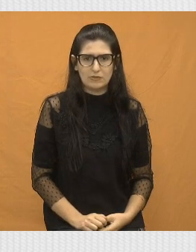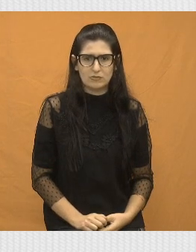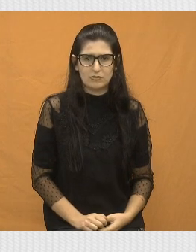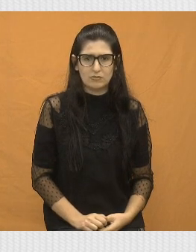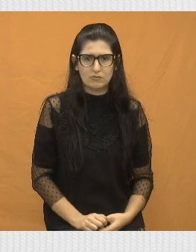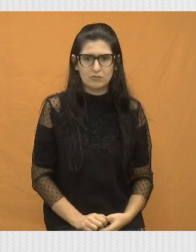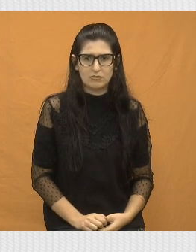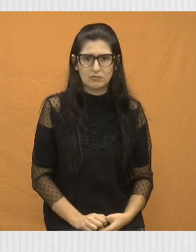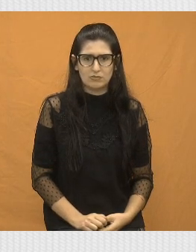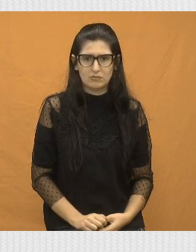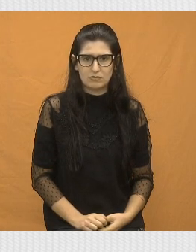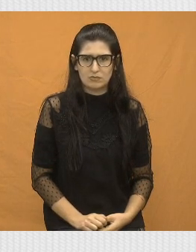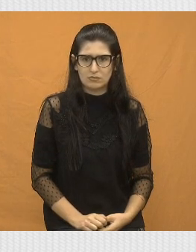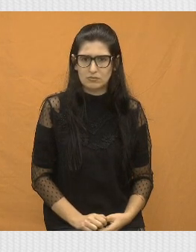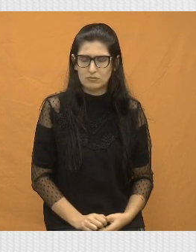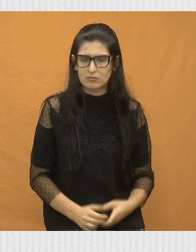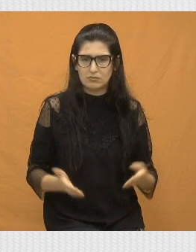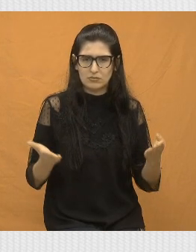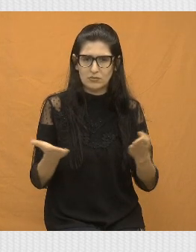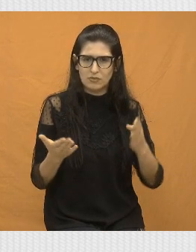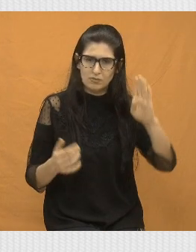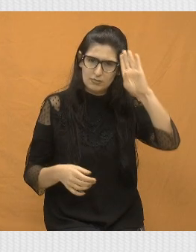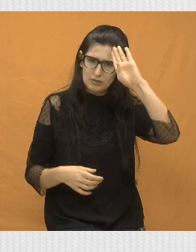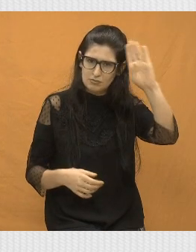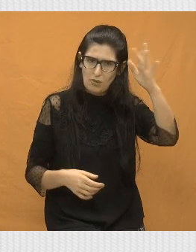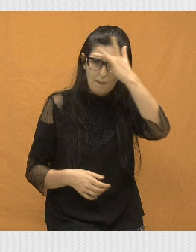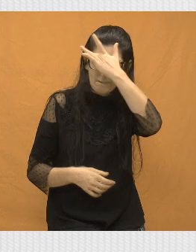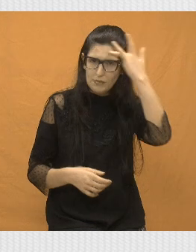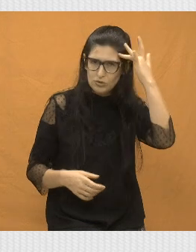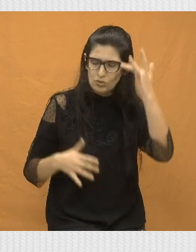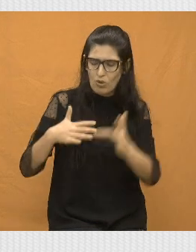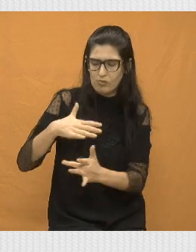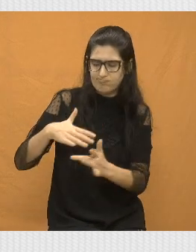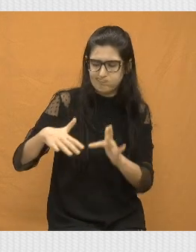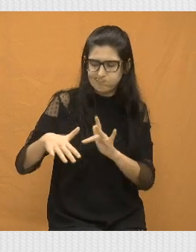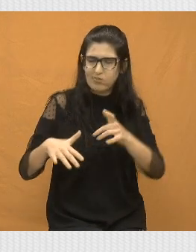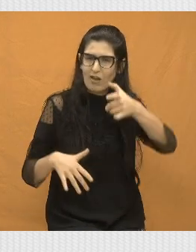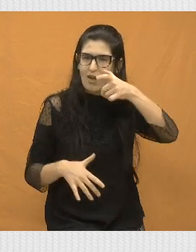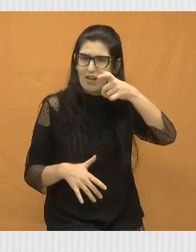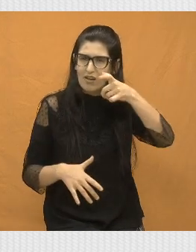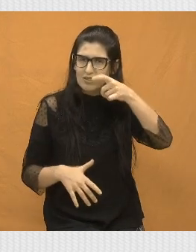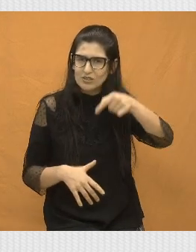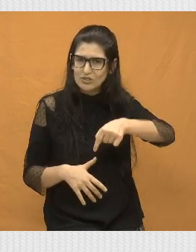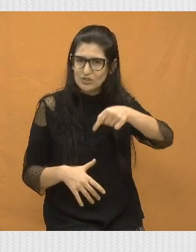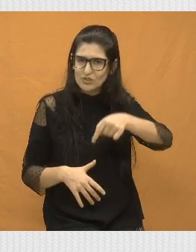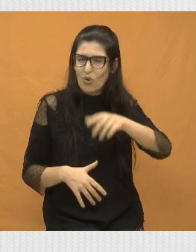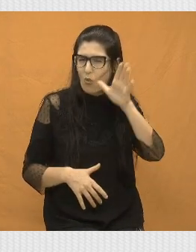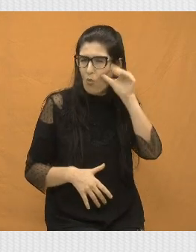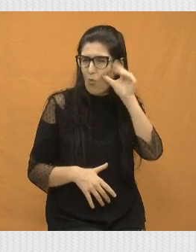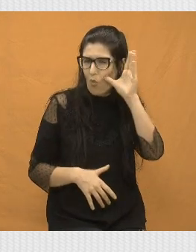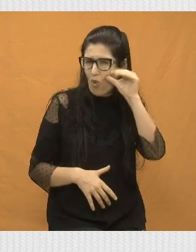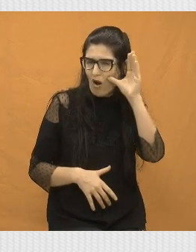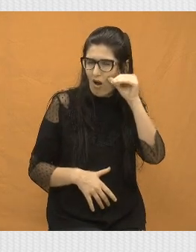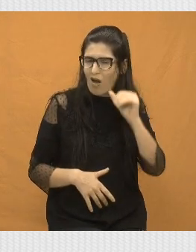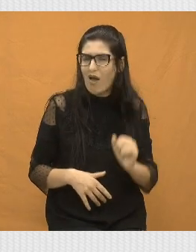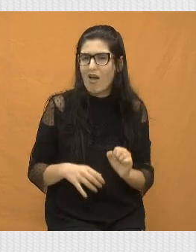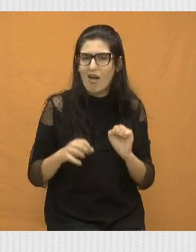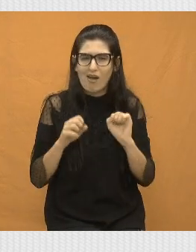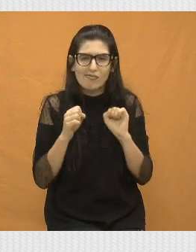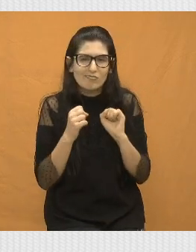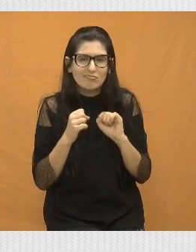Aqui, principalmente para os internautas que nos assistem, né? Quem tiver curiosidade e quiser